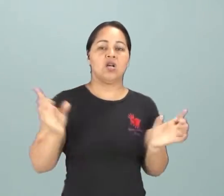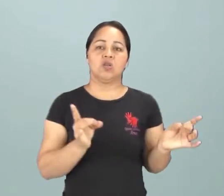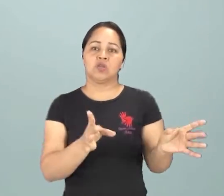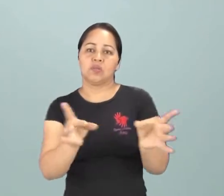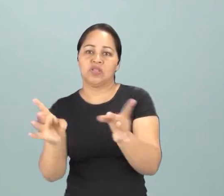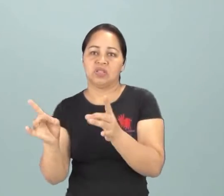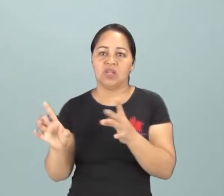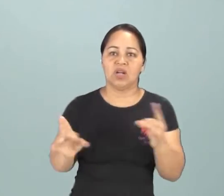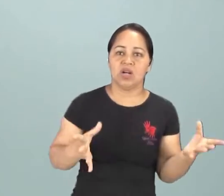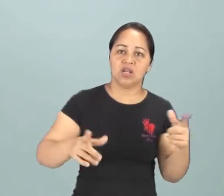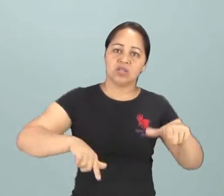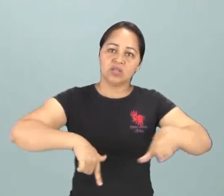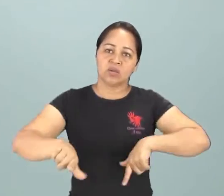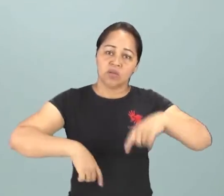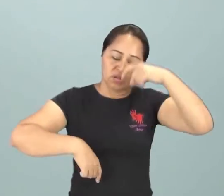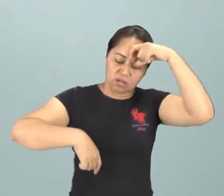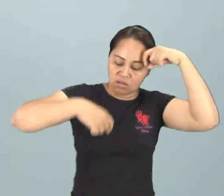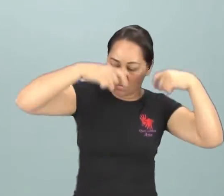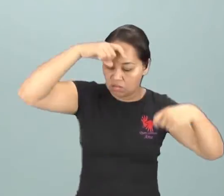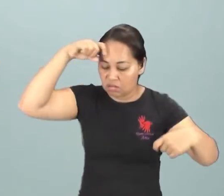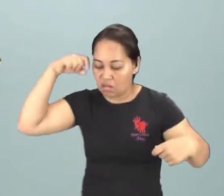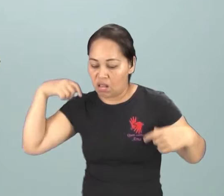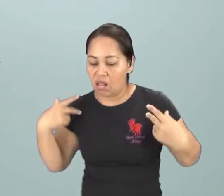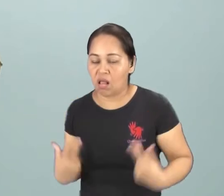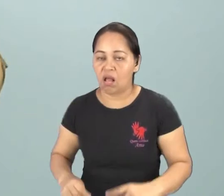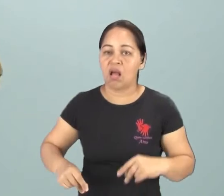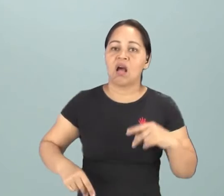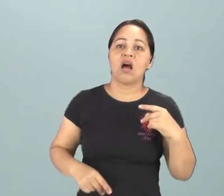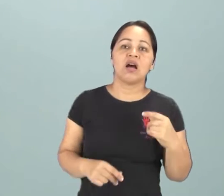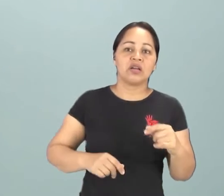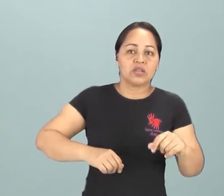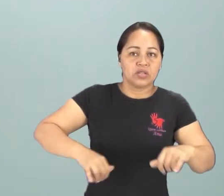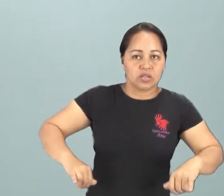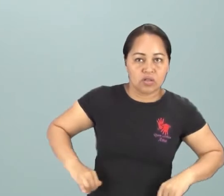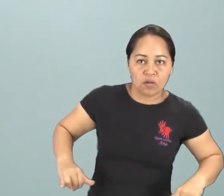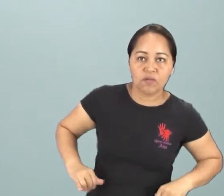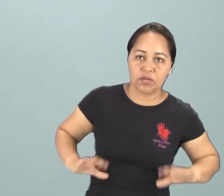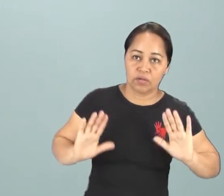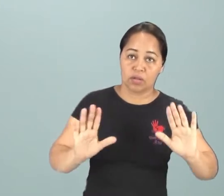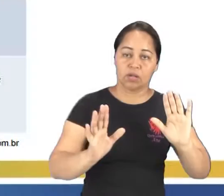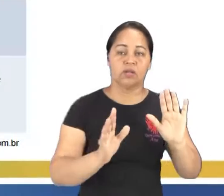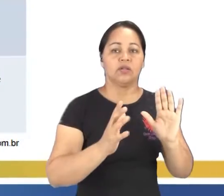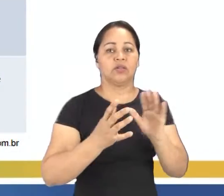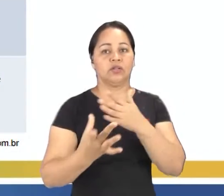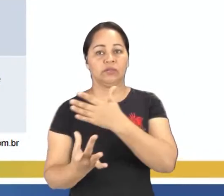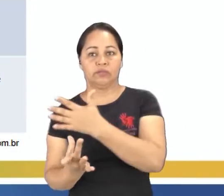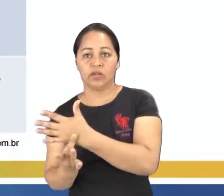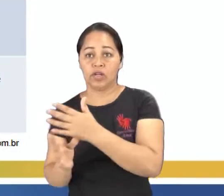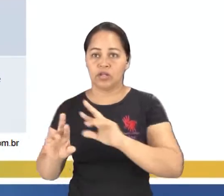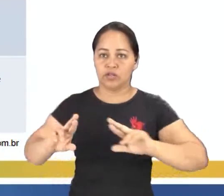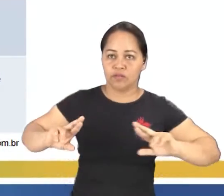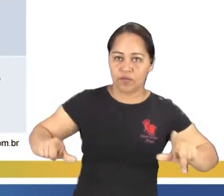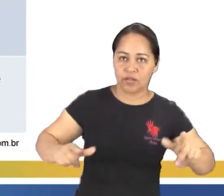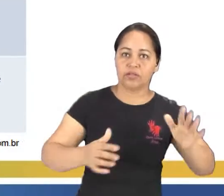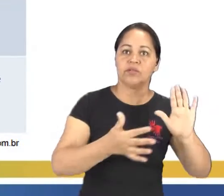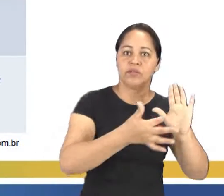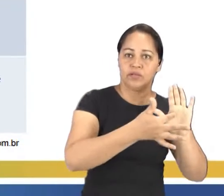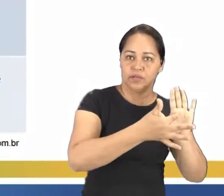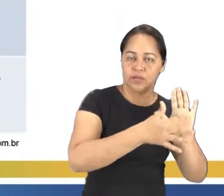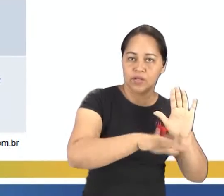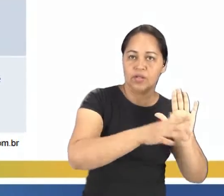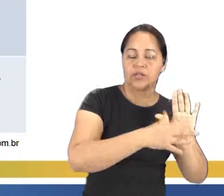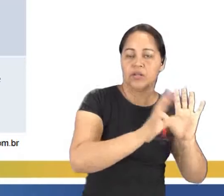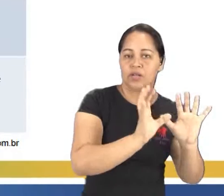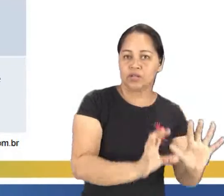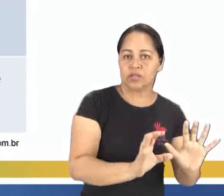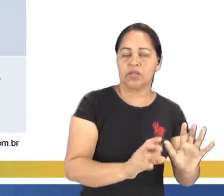Eram as classes menos abastadas ainda da que se tratava lá no realismo. E como os enredos eles eram